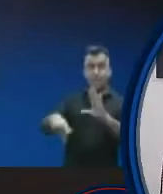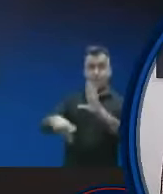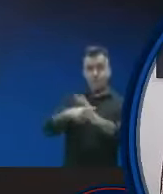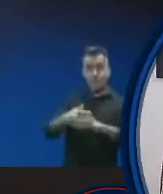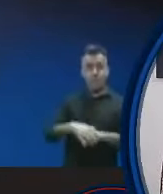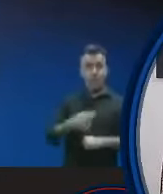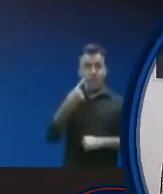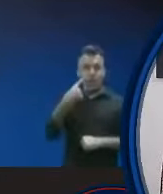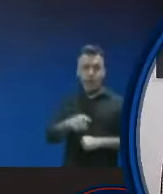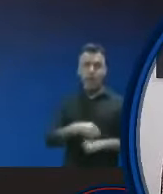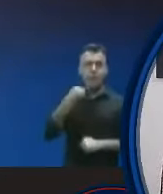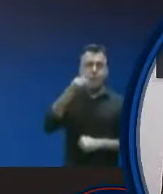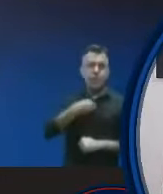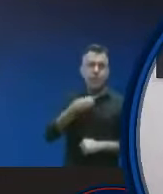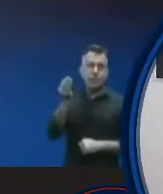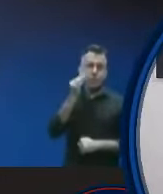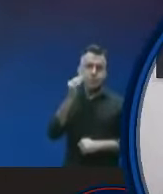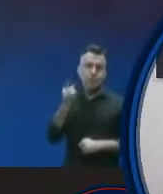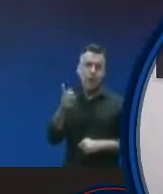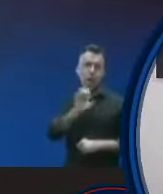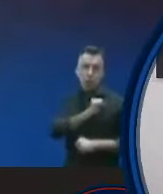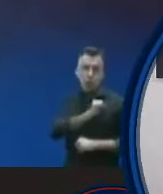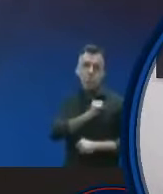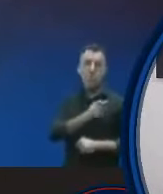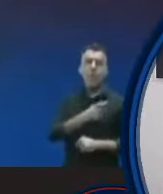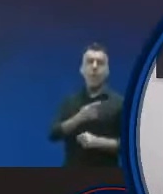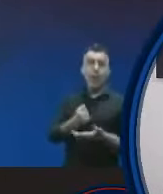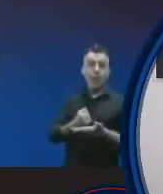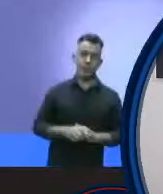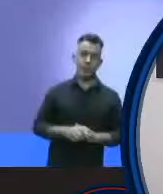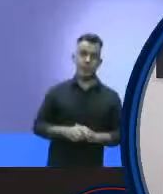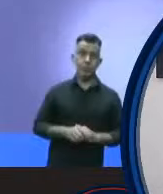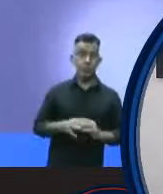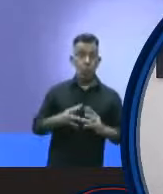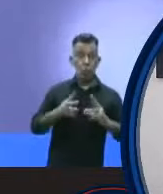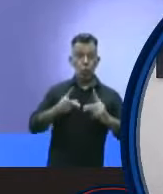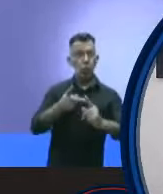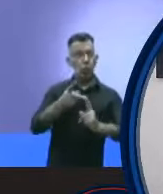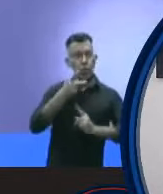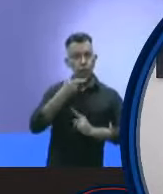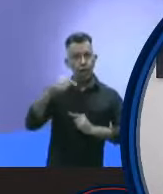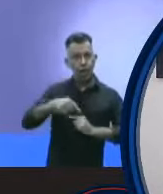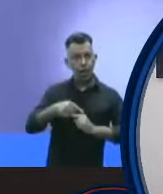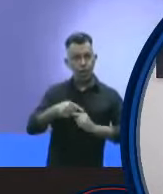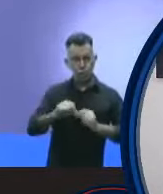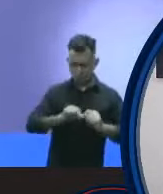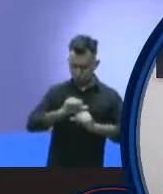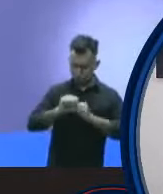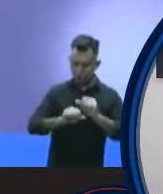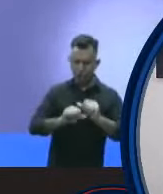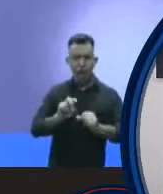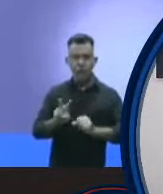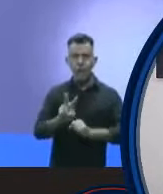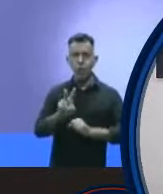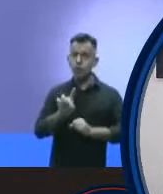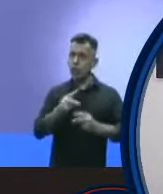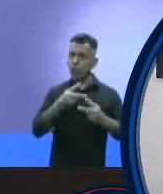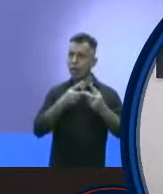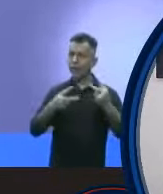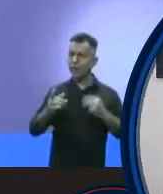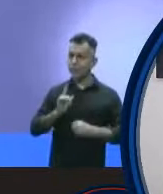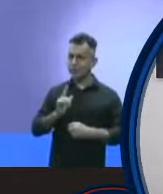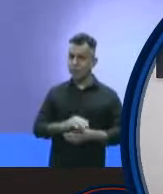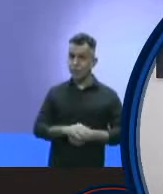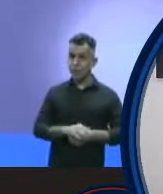É ver, experimentar, testar, gostar e levar na hora. Tudo o que eu falei aqui sobre destravar valor, só a Via